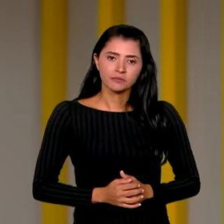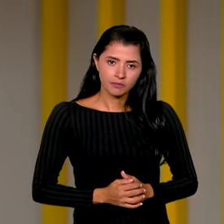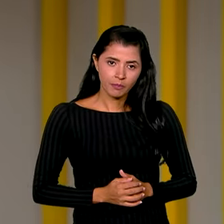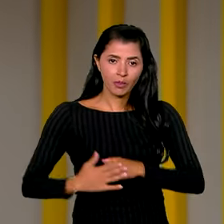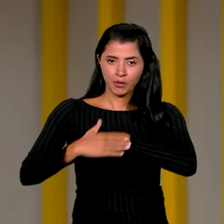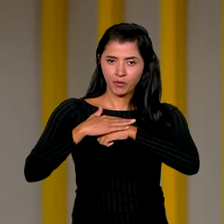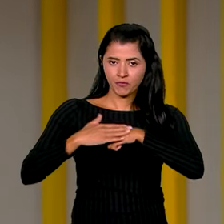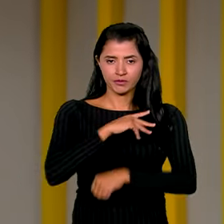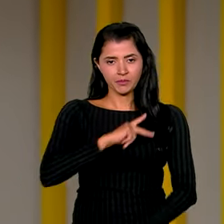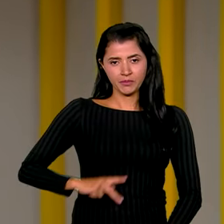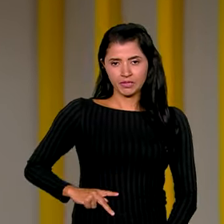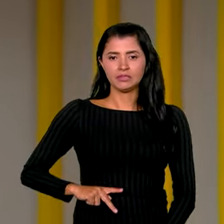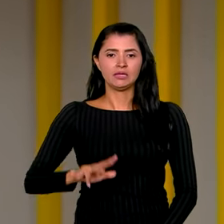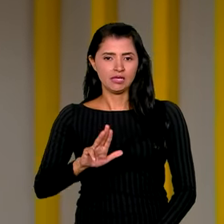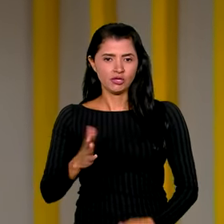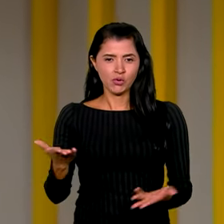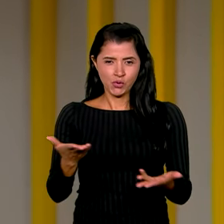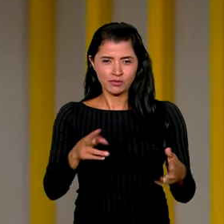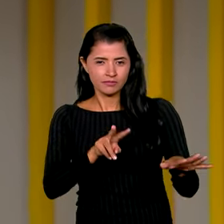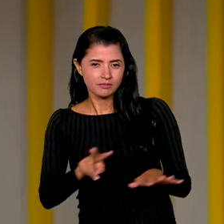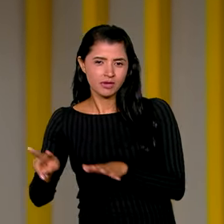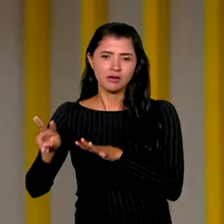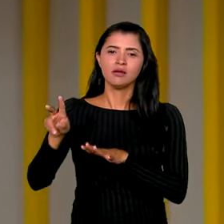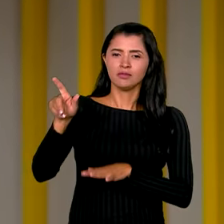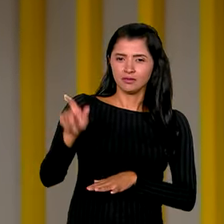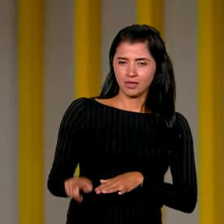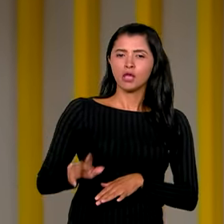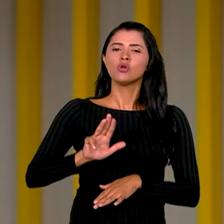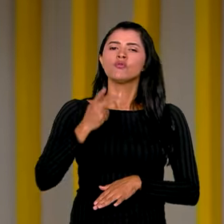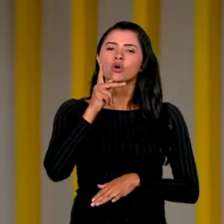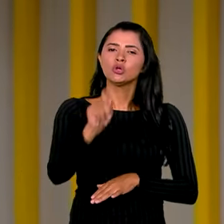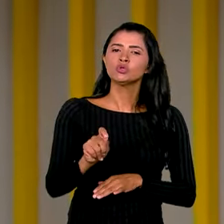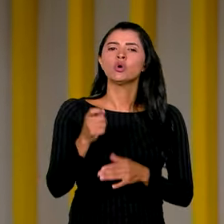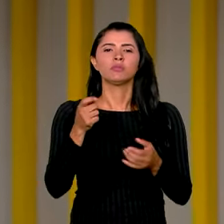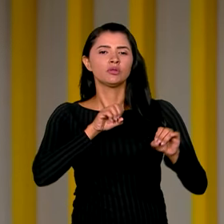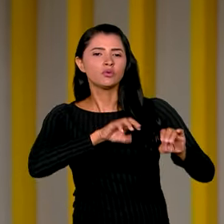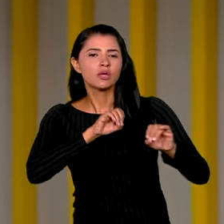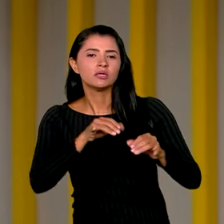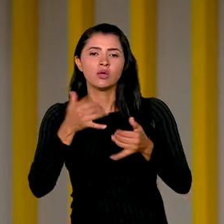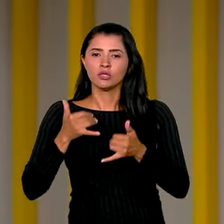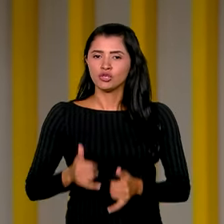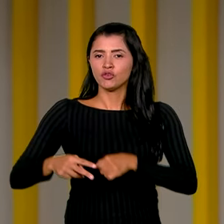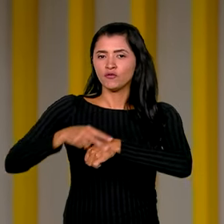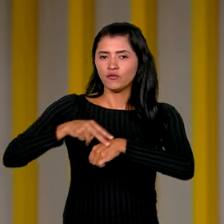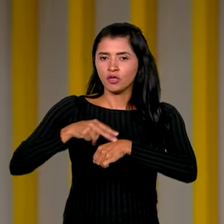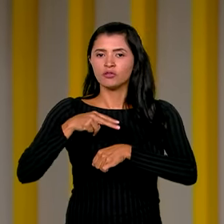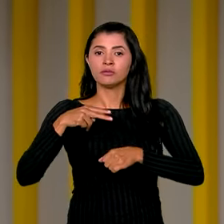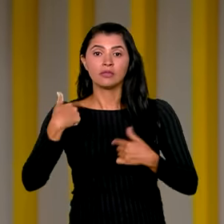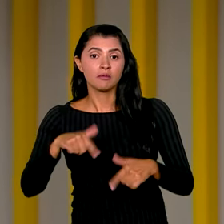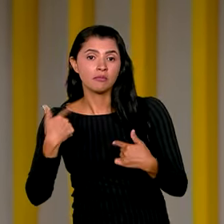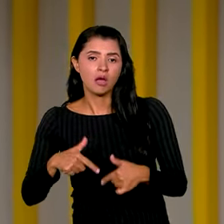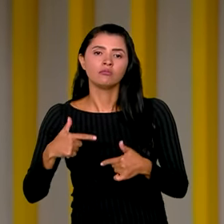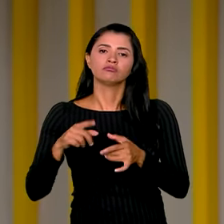No Conversa com o Presidente dessa semana, Lula falou sobre educação, energia verde, emprego e o acordo de livre